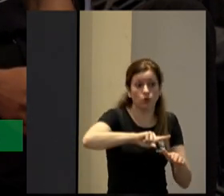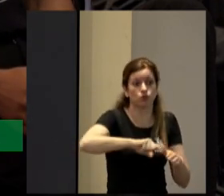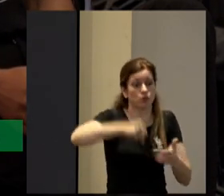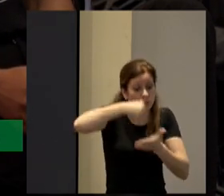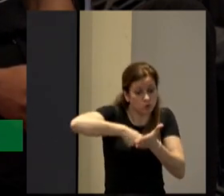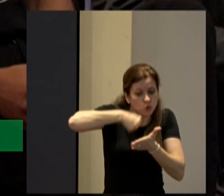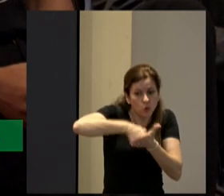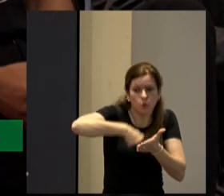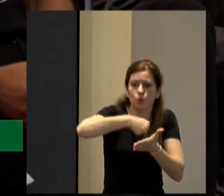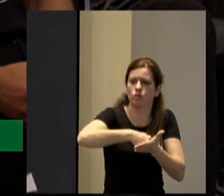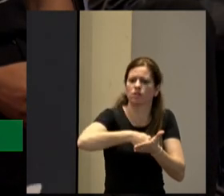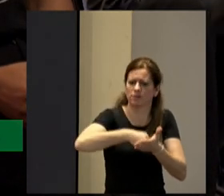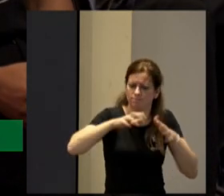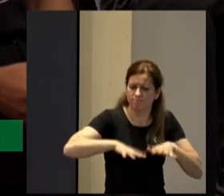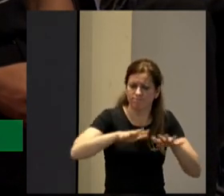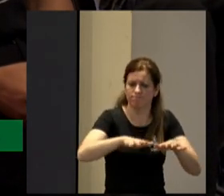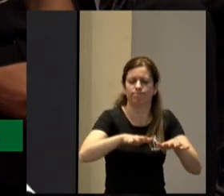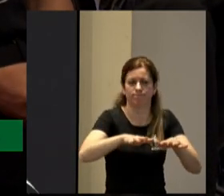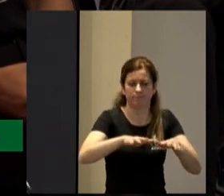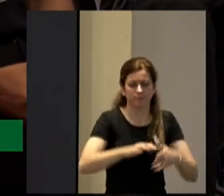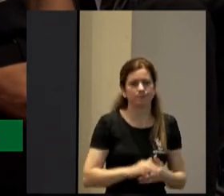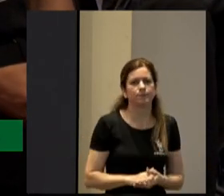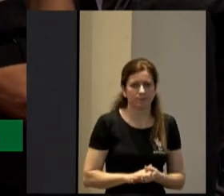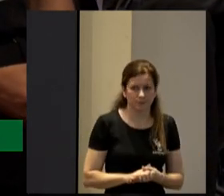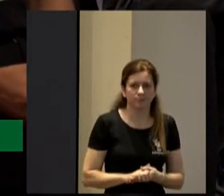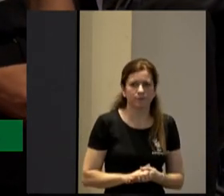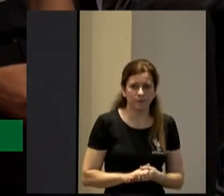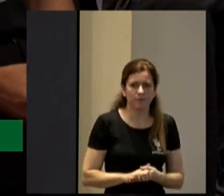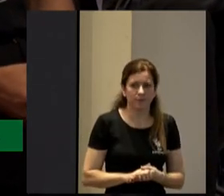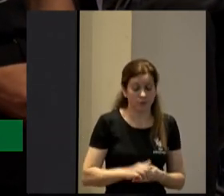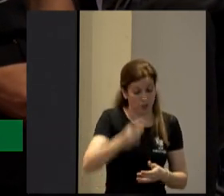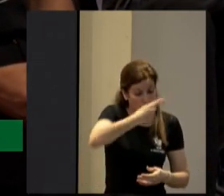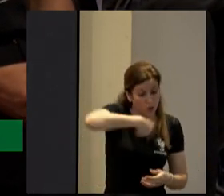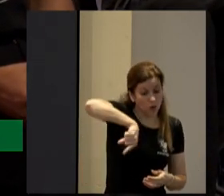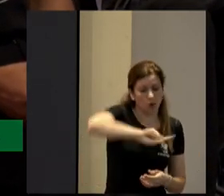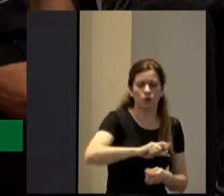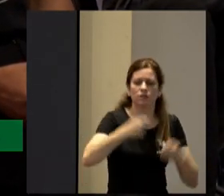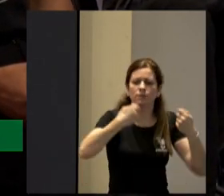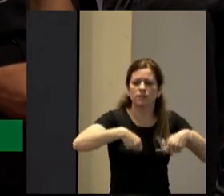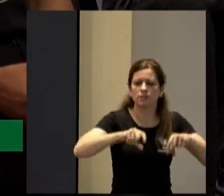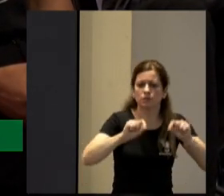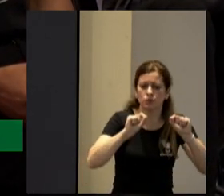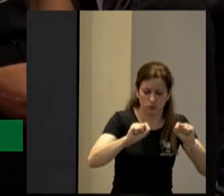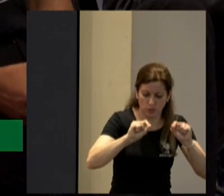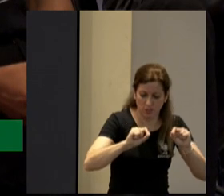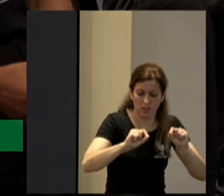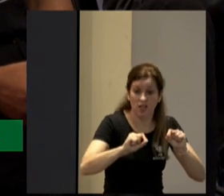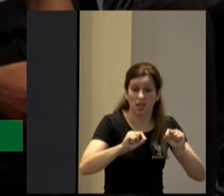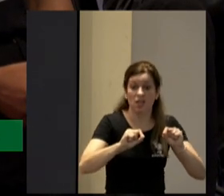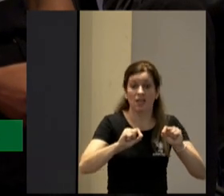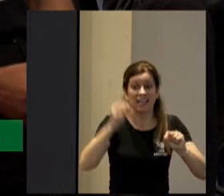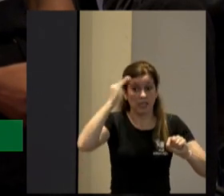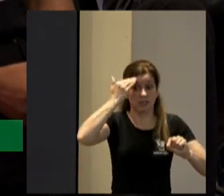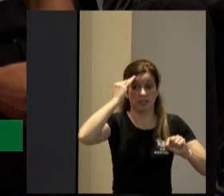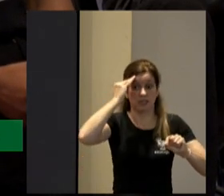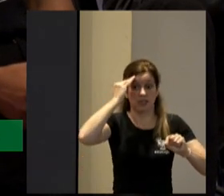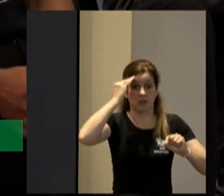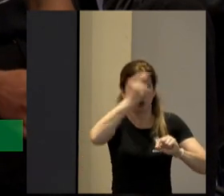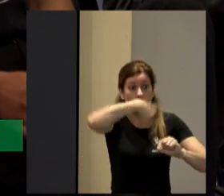é mobilizada, ela é inspirada, ela é coordenada, mas ela é responsabilidade de todos